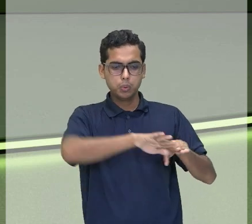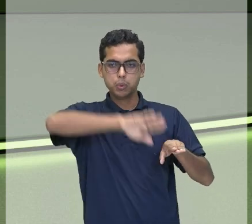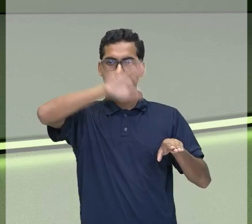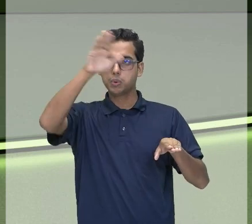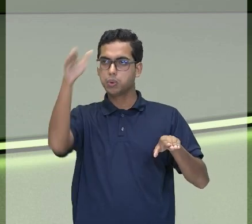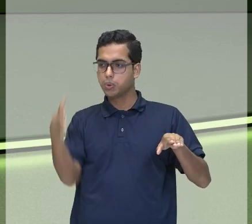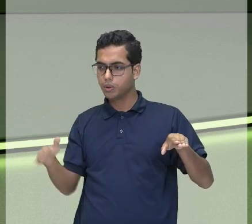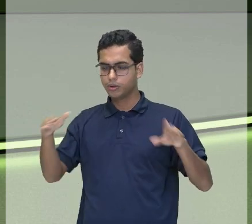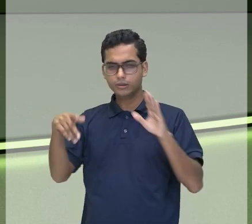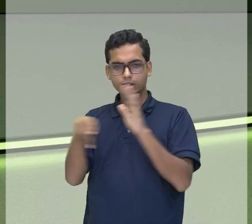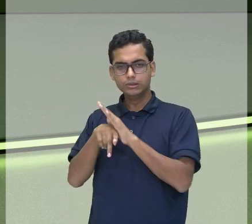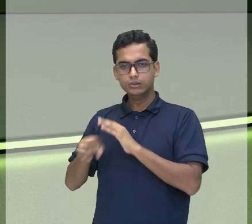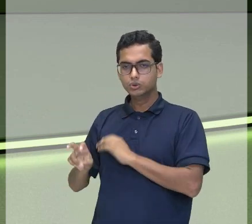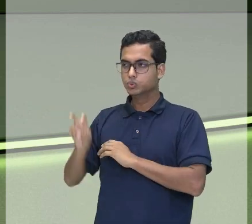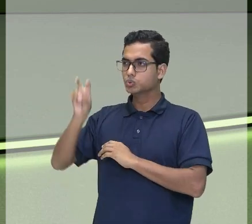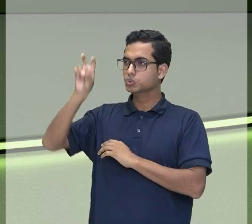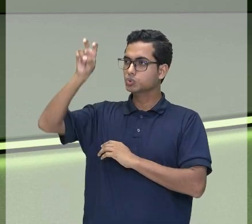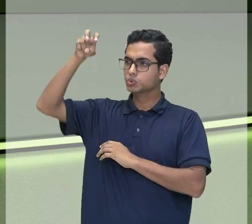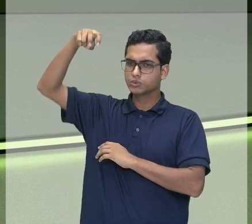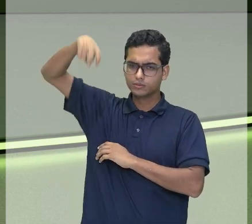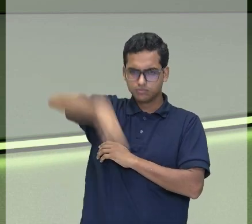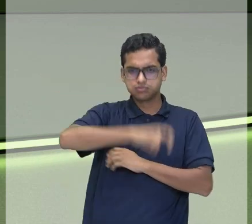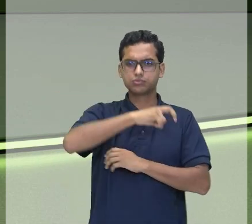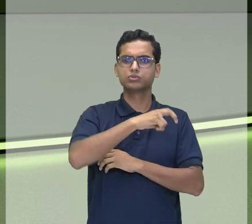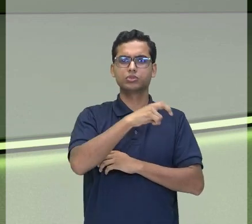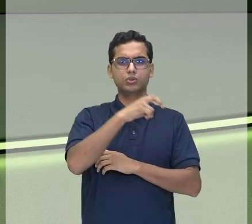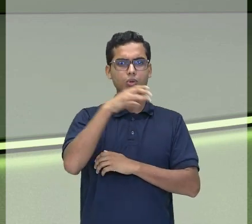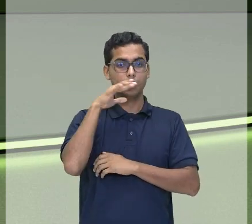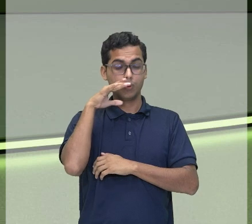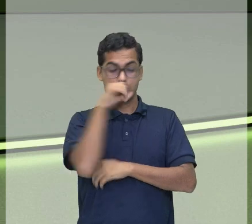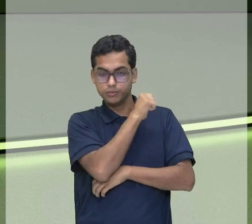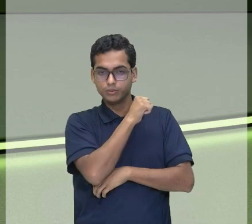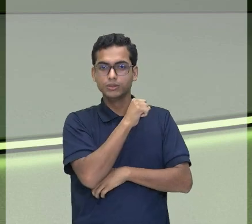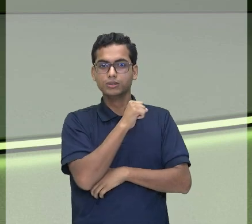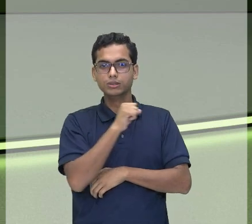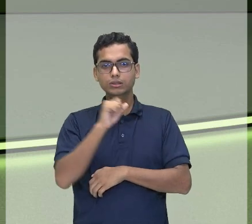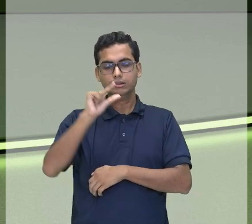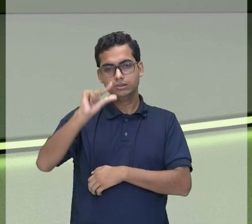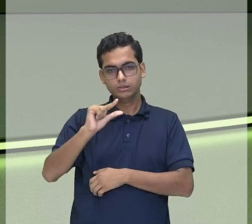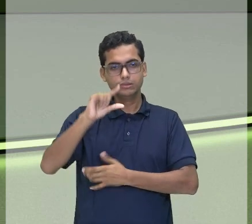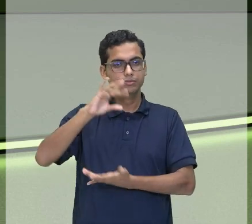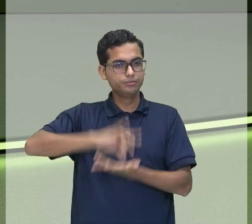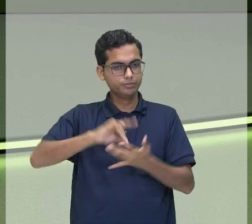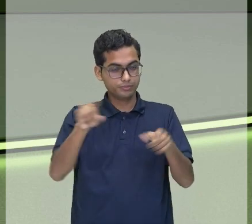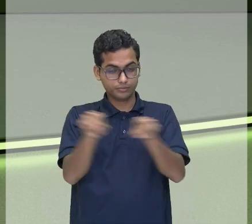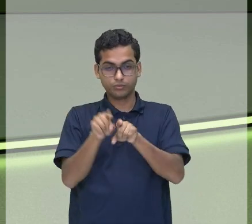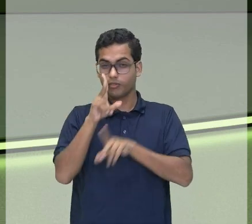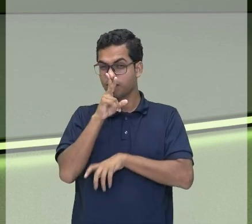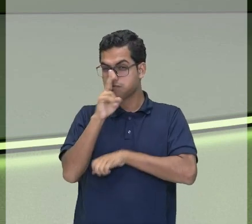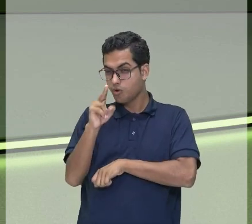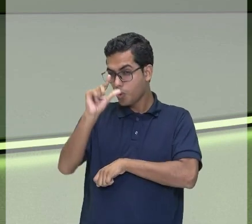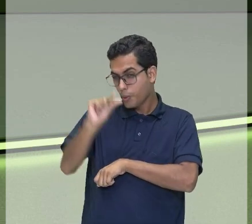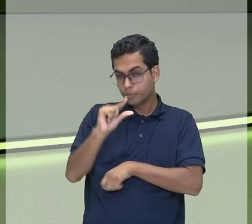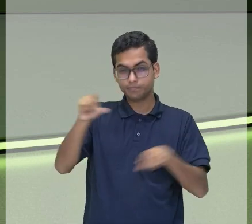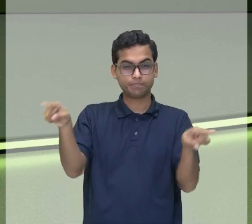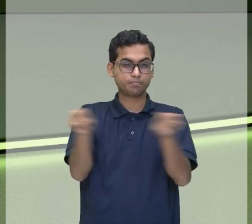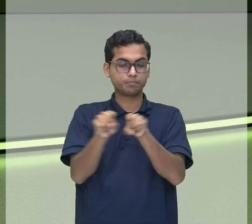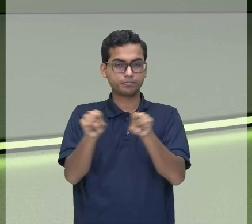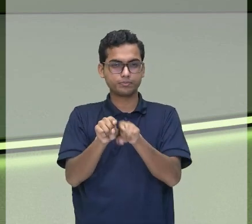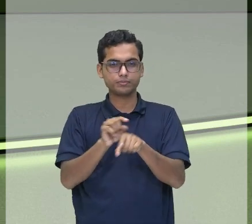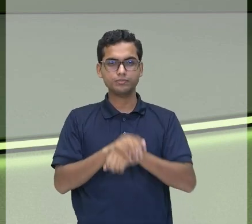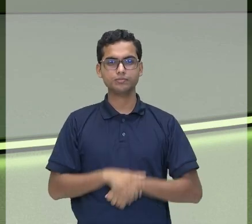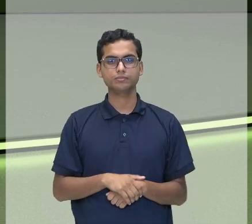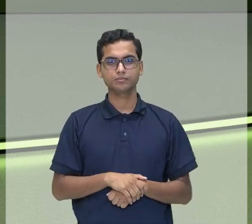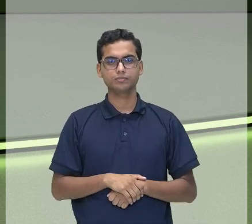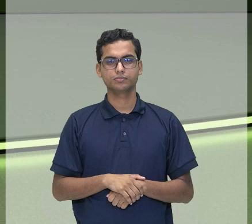ele tende ali a ter uma velocidade menor, né? Porque já perdeu a força, já perdeu ali um pouquinho do impulso, né? Então, só